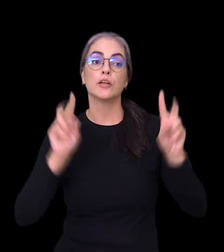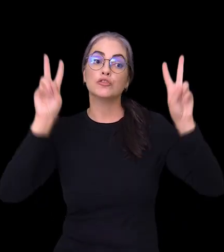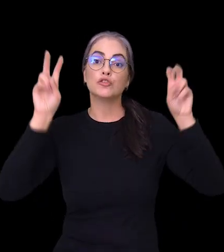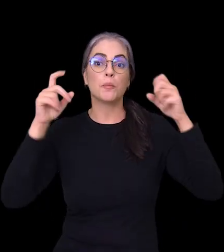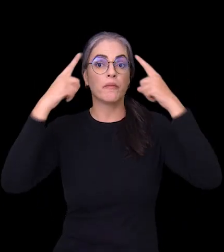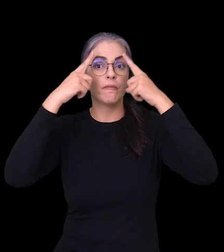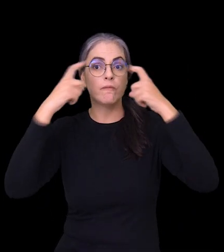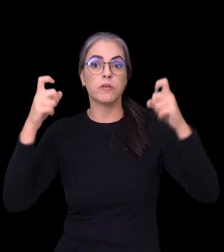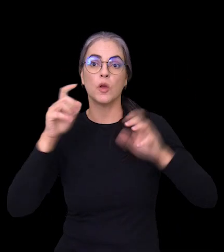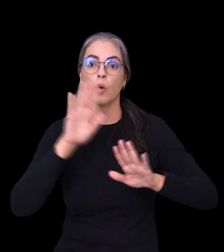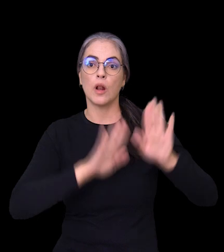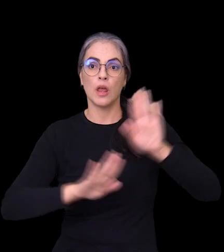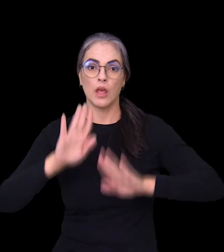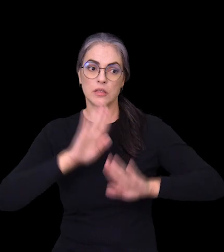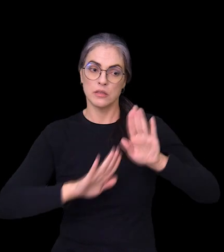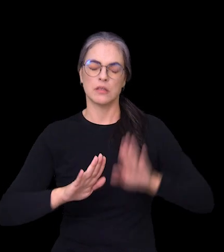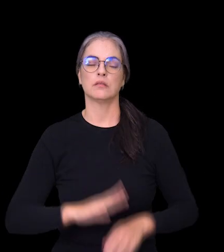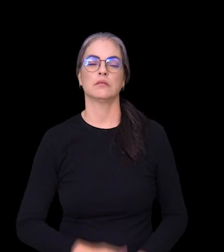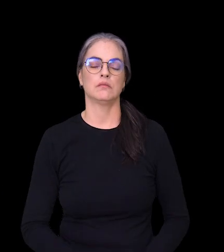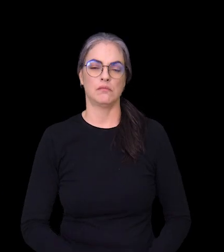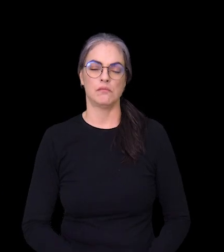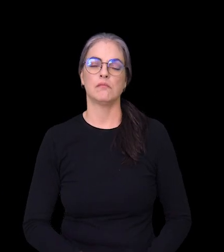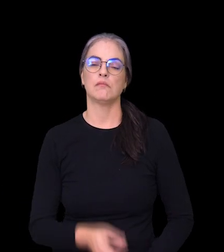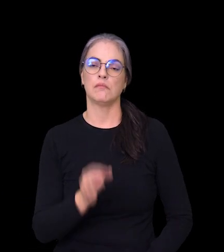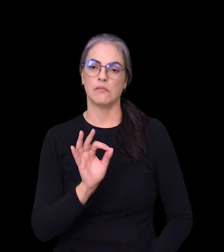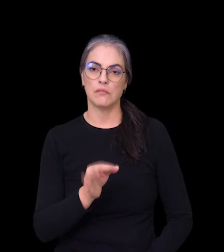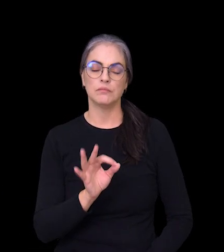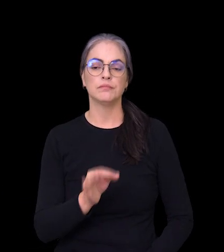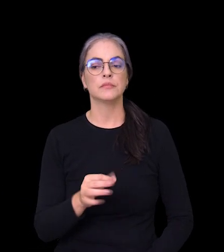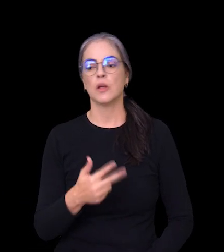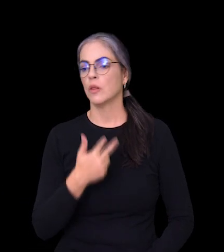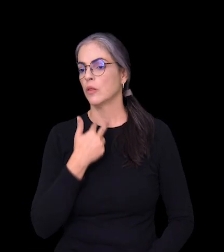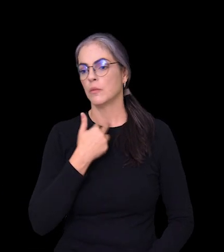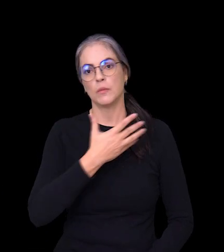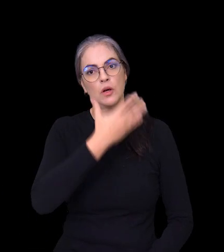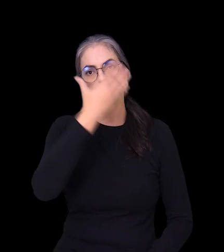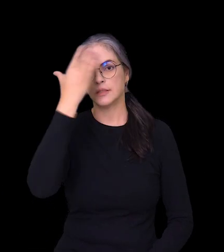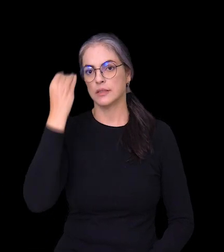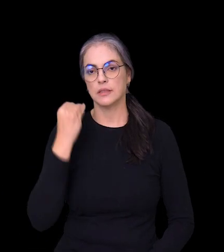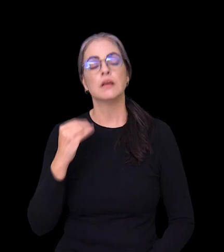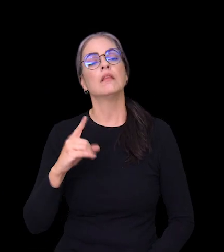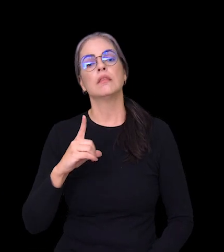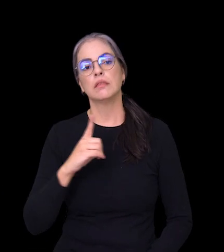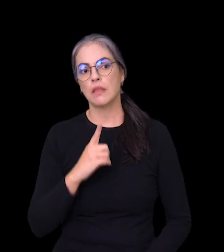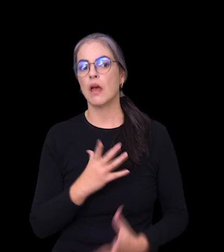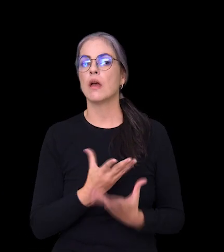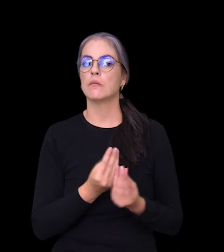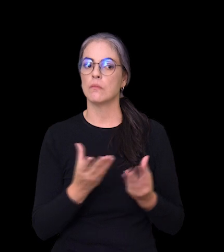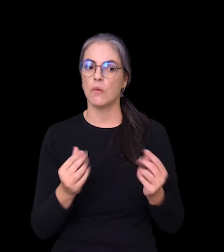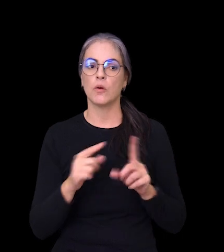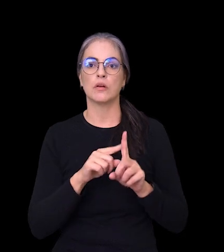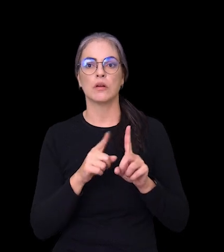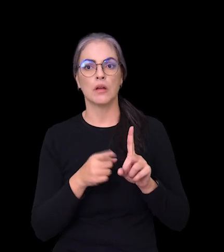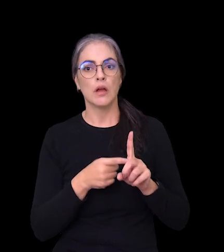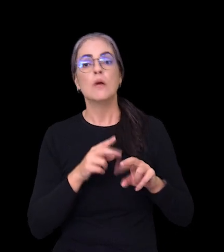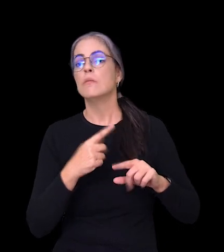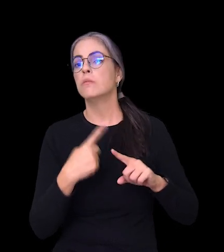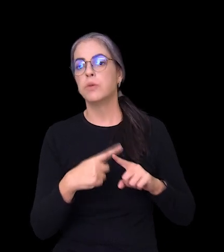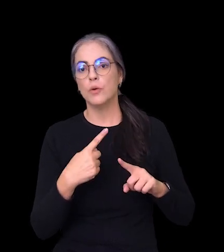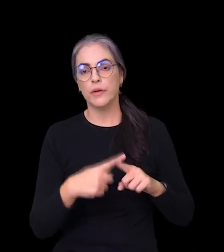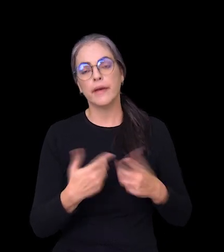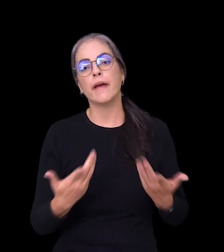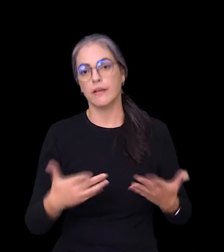Então, a gente não pode ignorar que uma parcela significativa das gestações são fruto também de violência sexual. Então, é